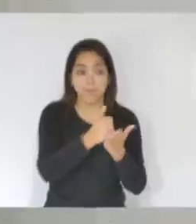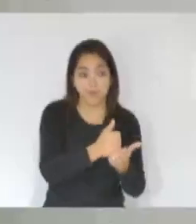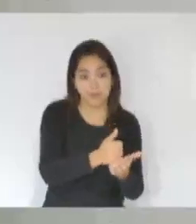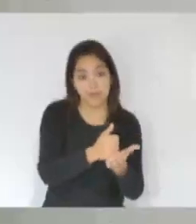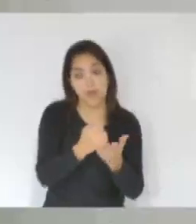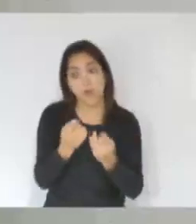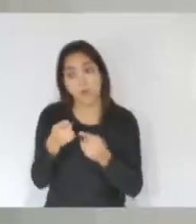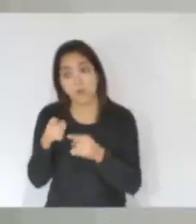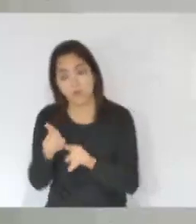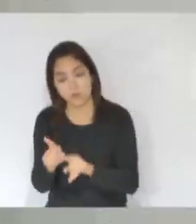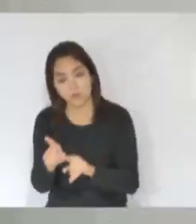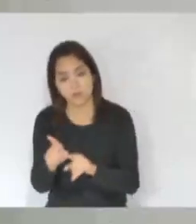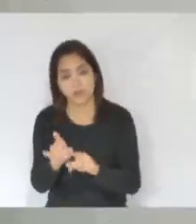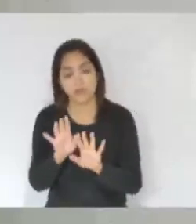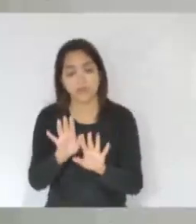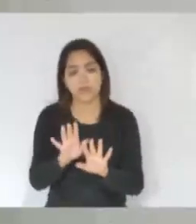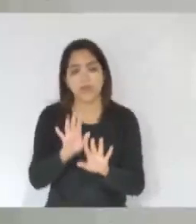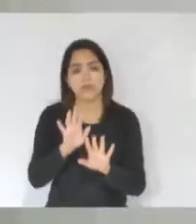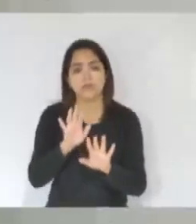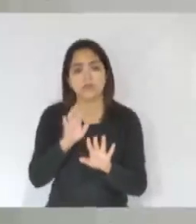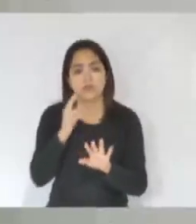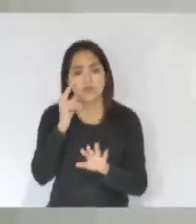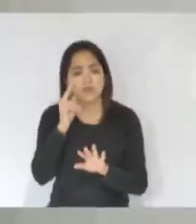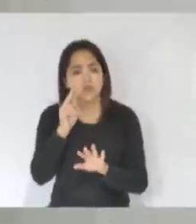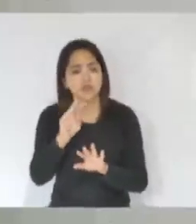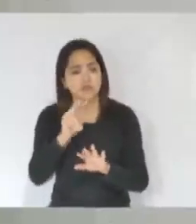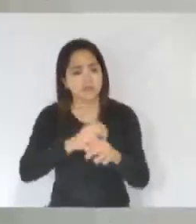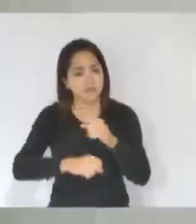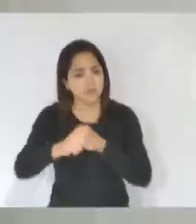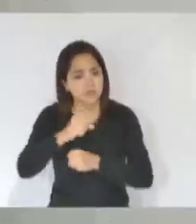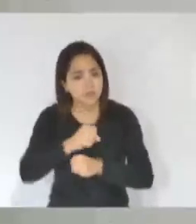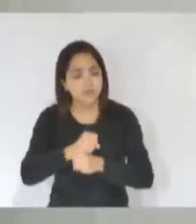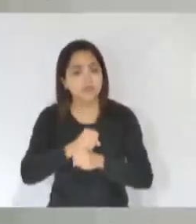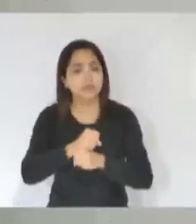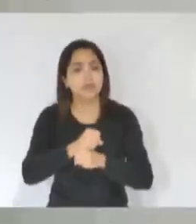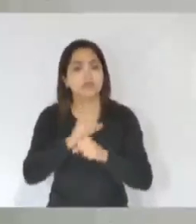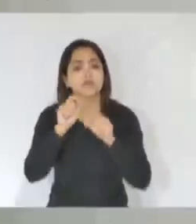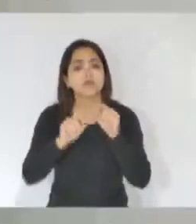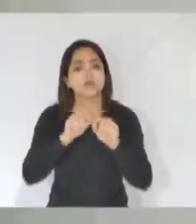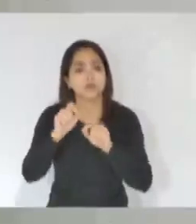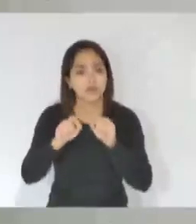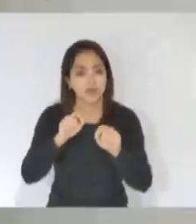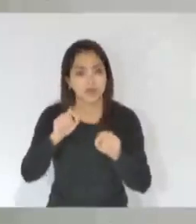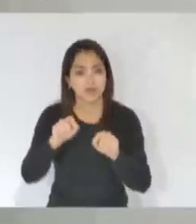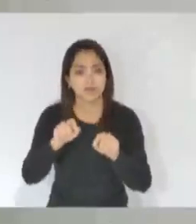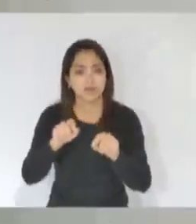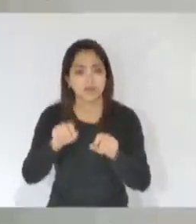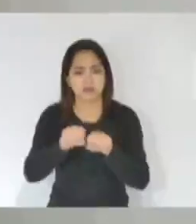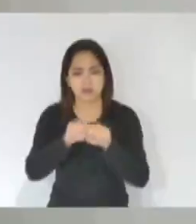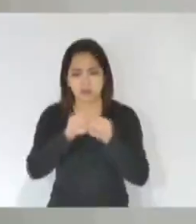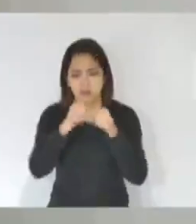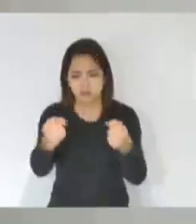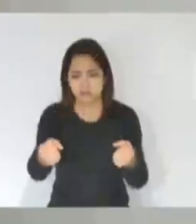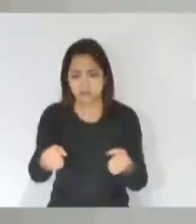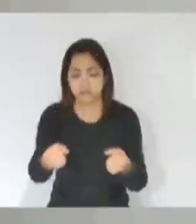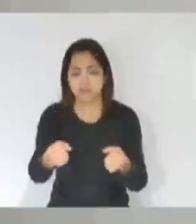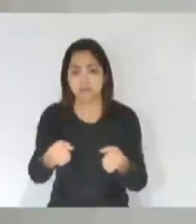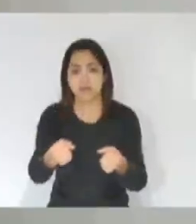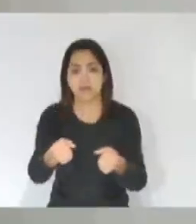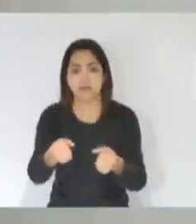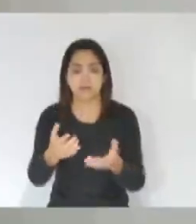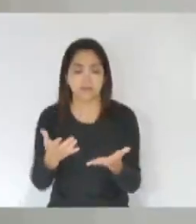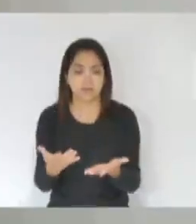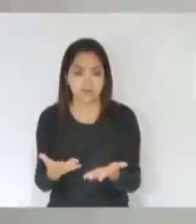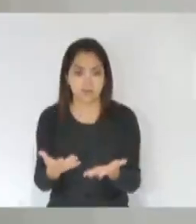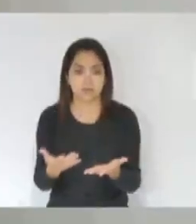logicamente. E o que se viu o ano passado foi uma destruição de reputações através